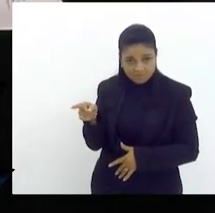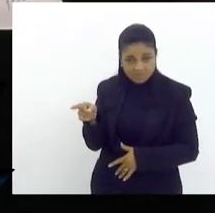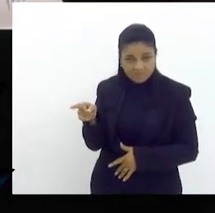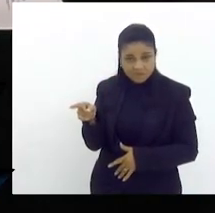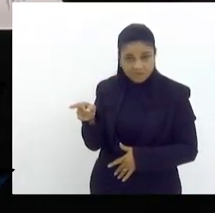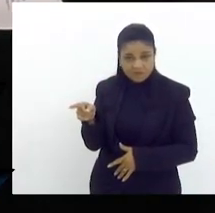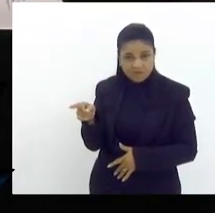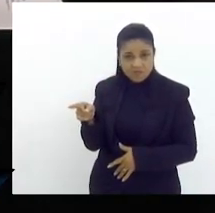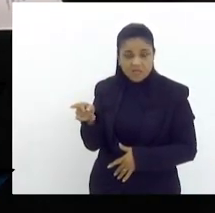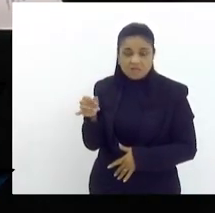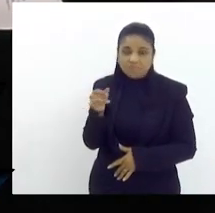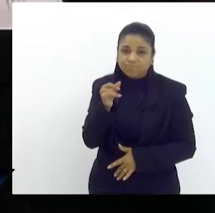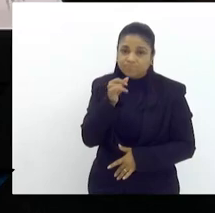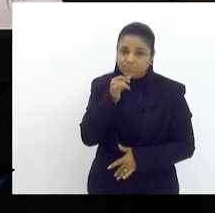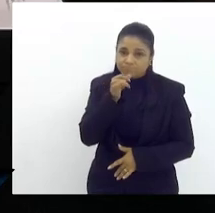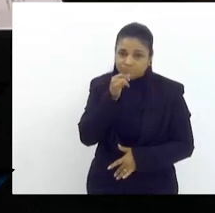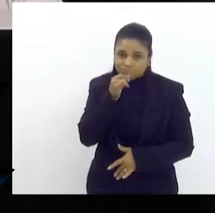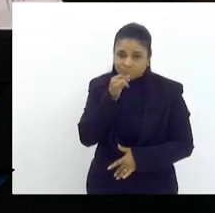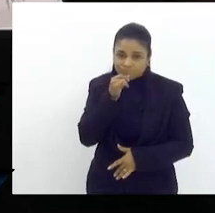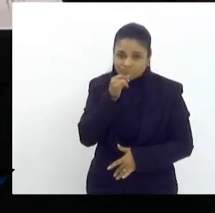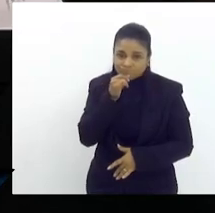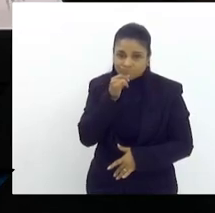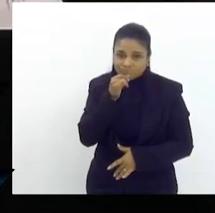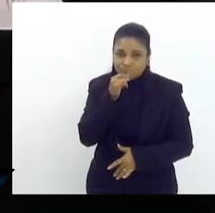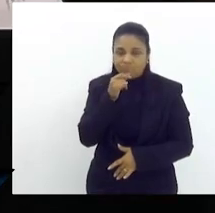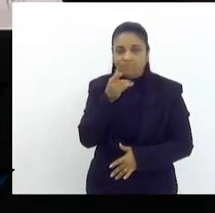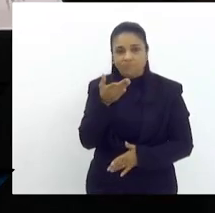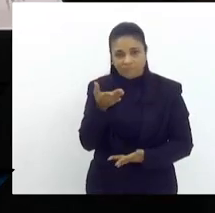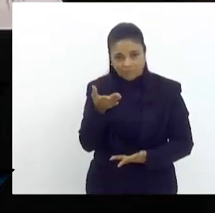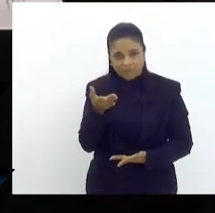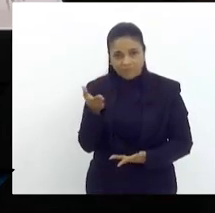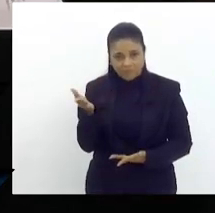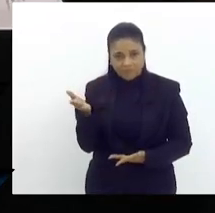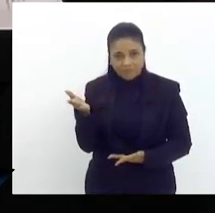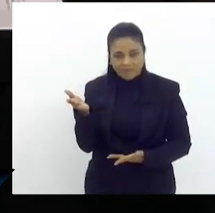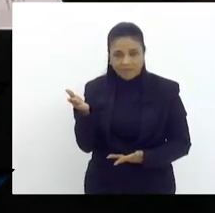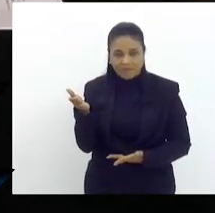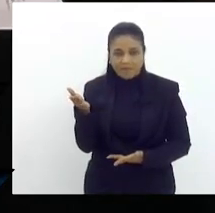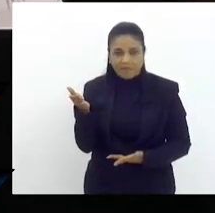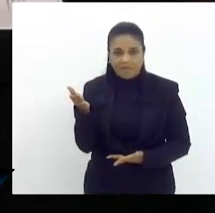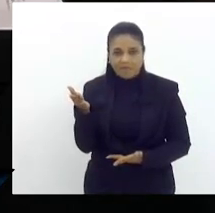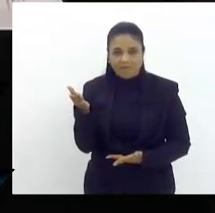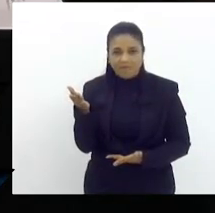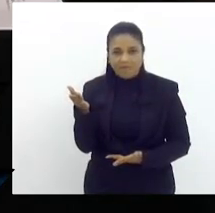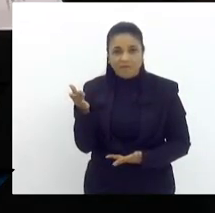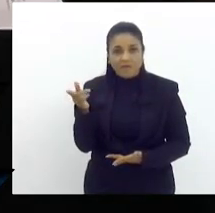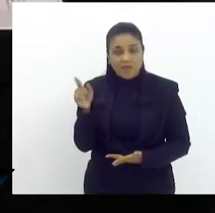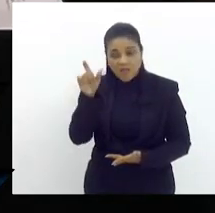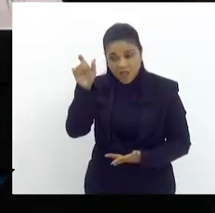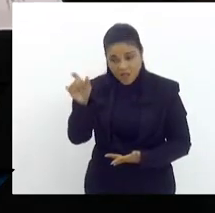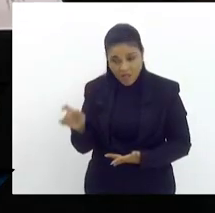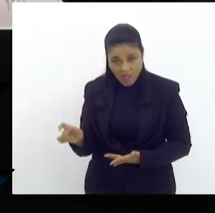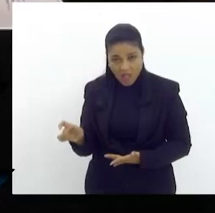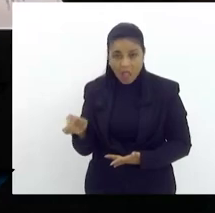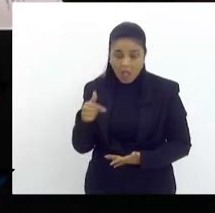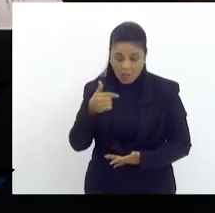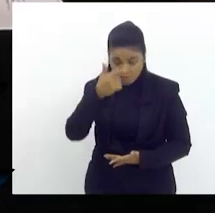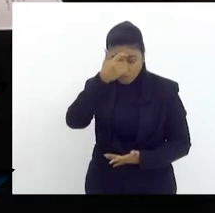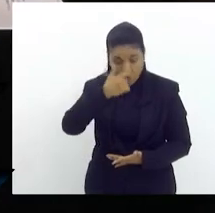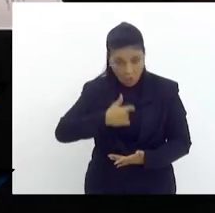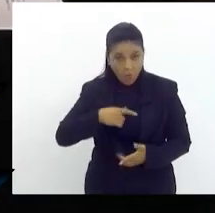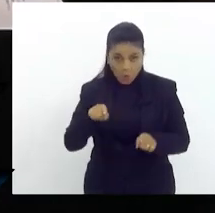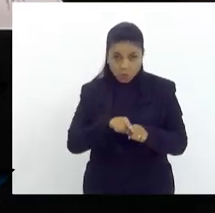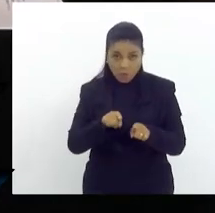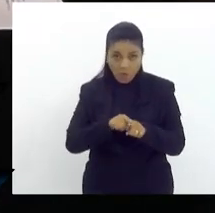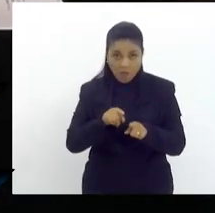muito infeliz para dizer o mínimo ele diz que é nordestino magistrado